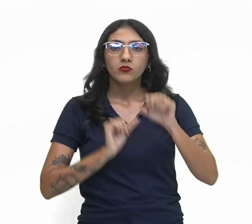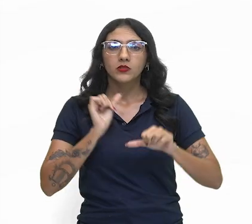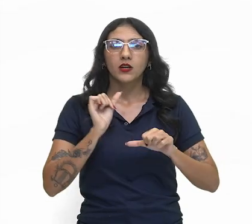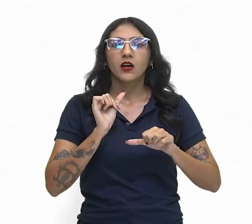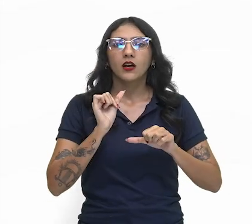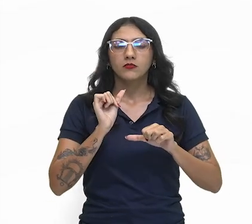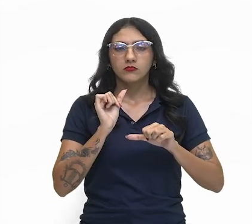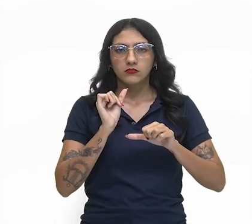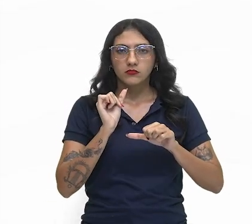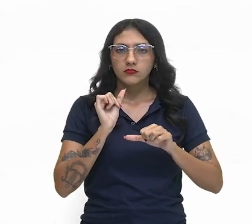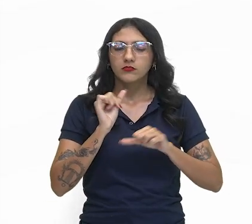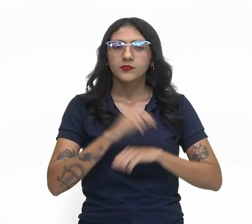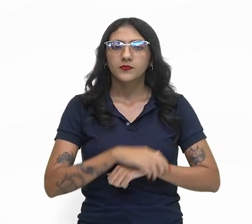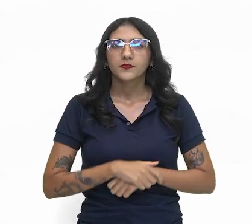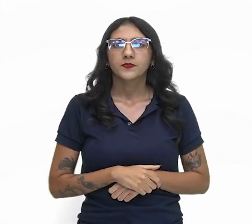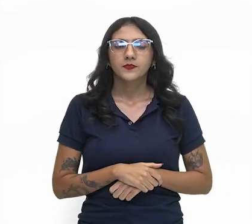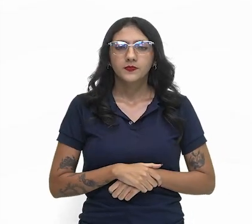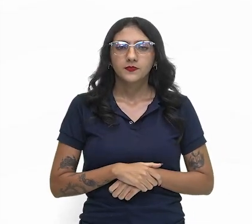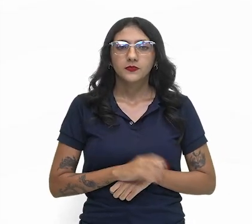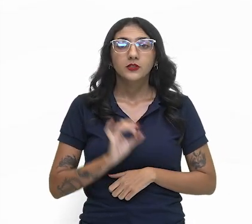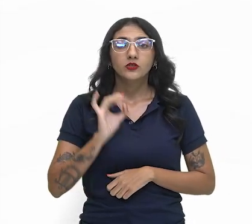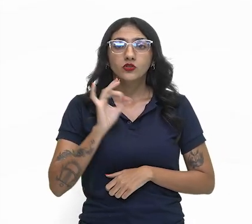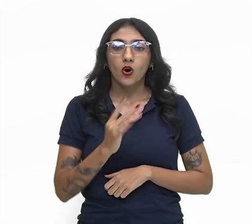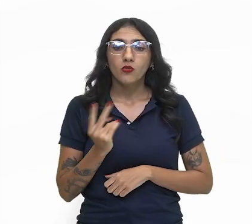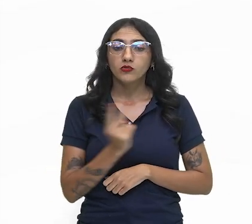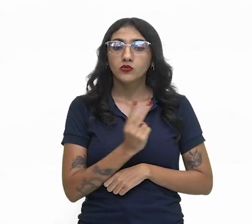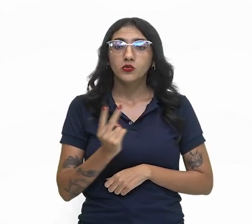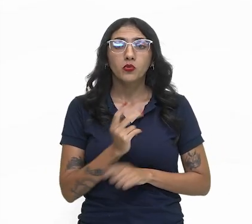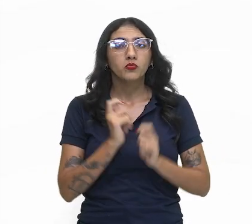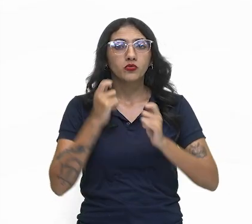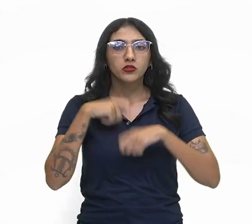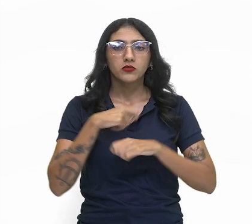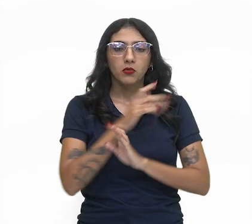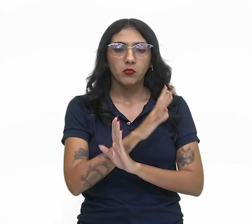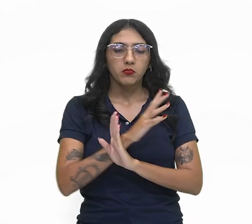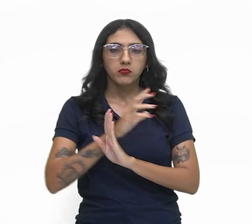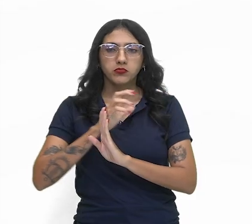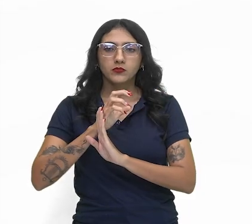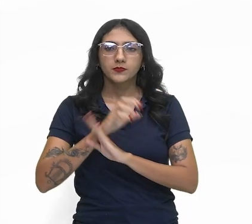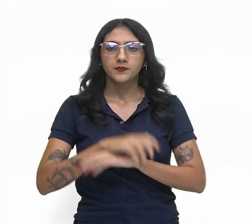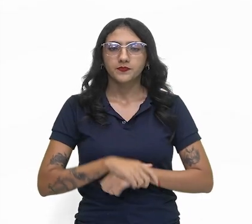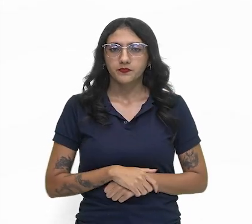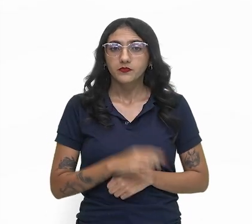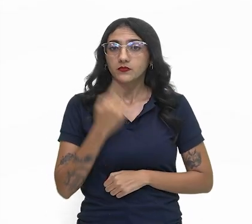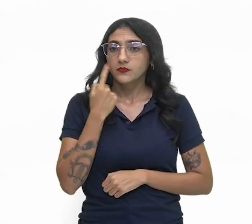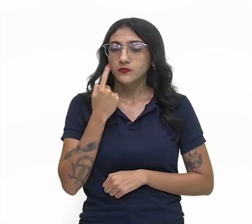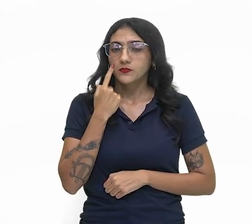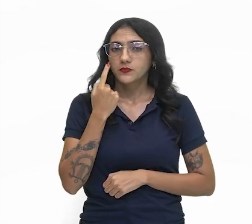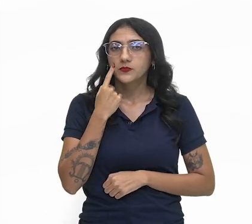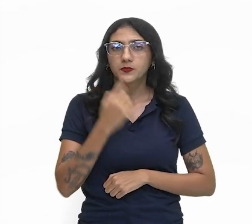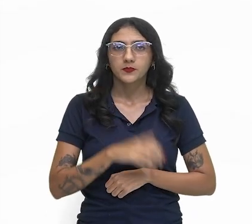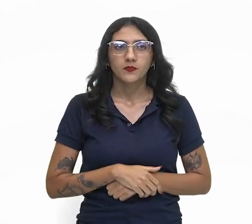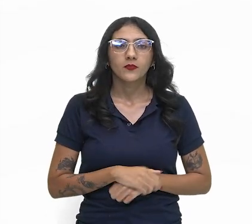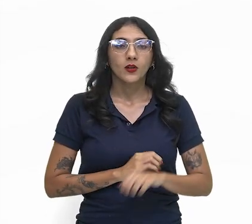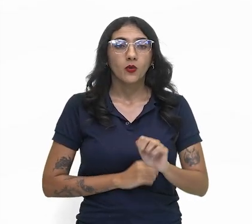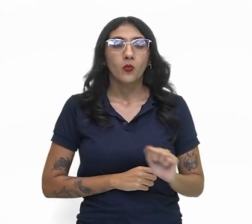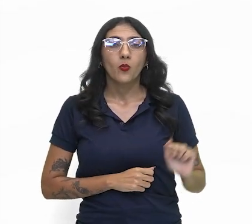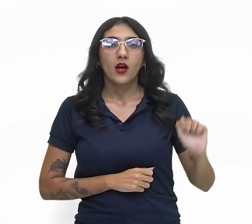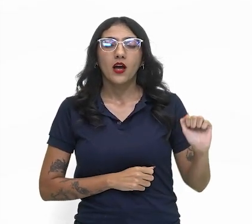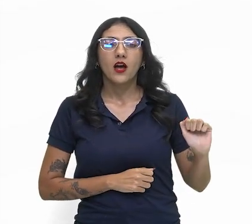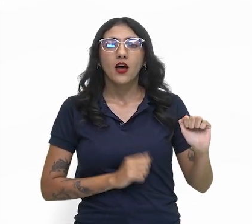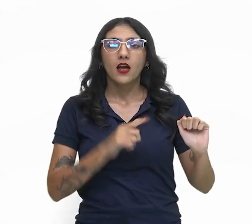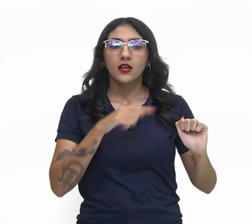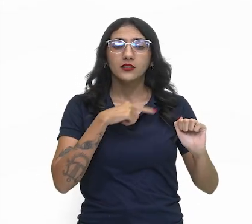meio ambiente, né? Só troca calor entre si. Então eu tenho aqui dois corpos. Um corpo está